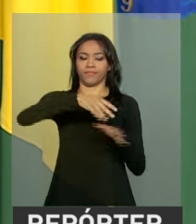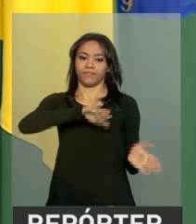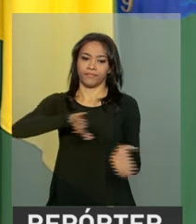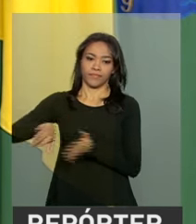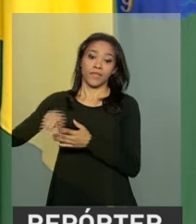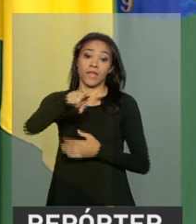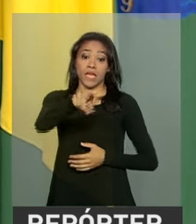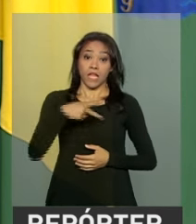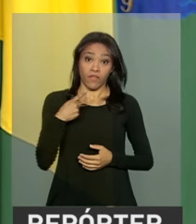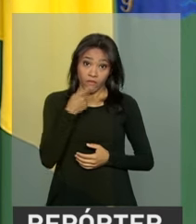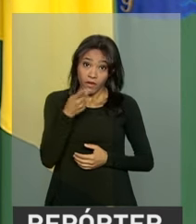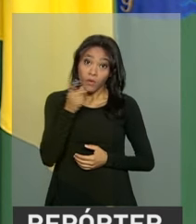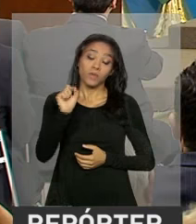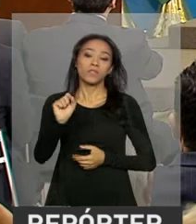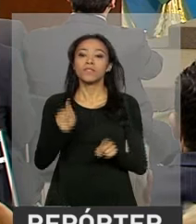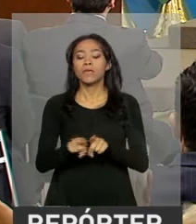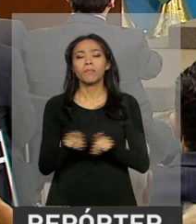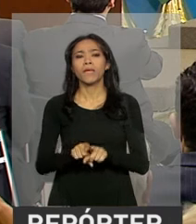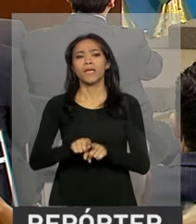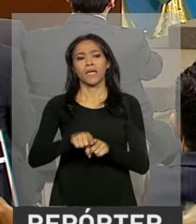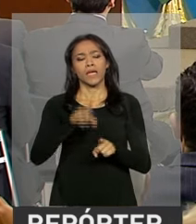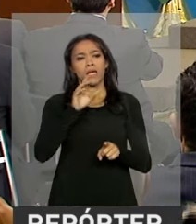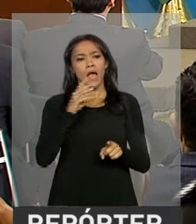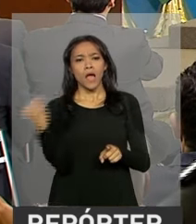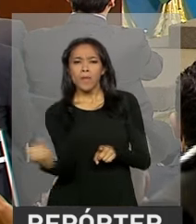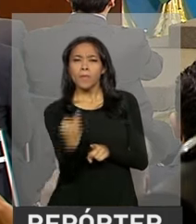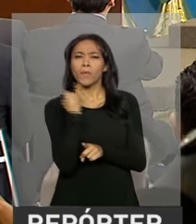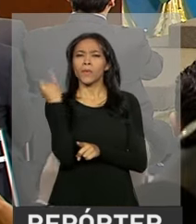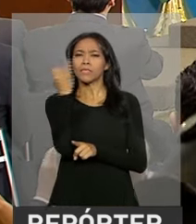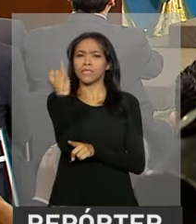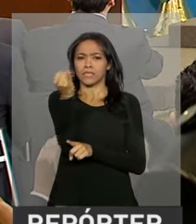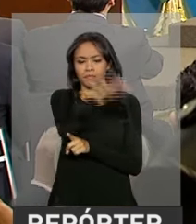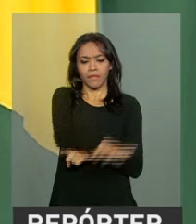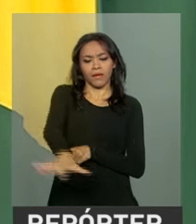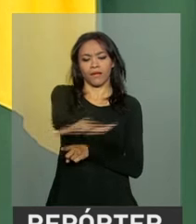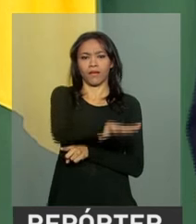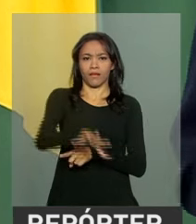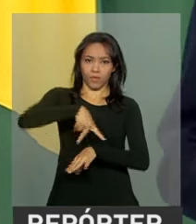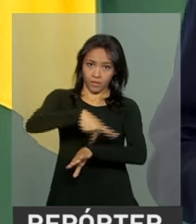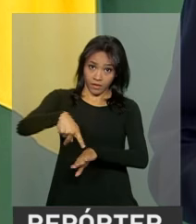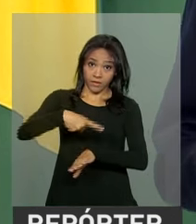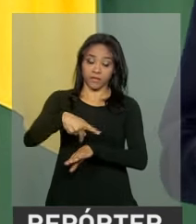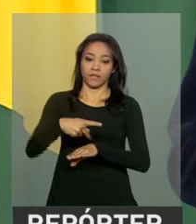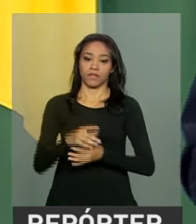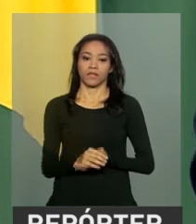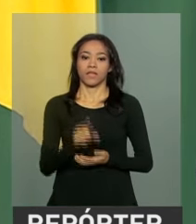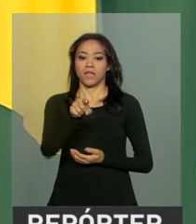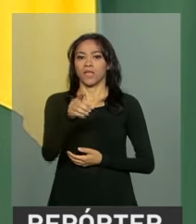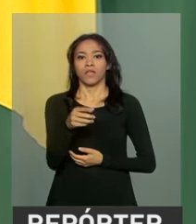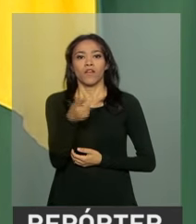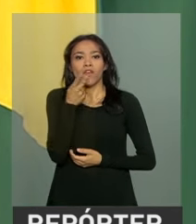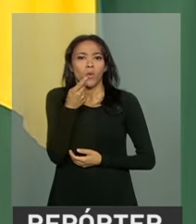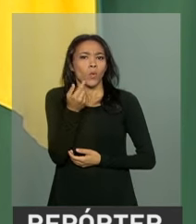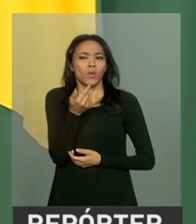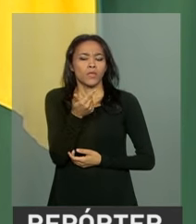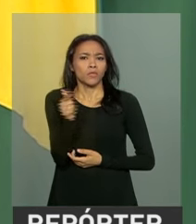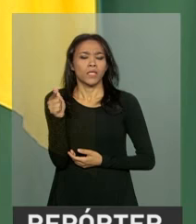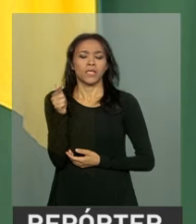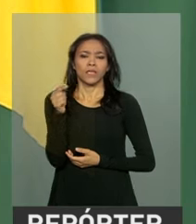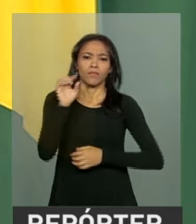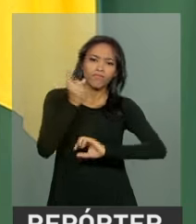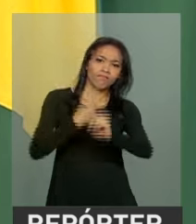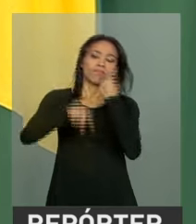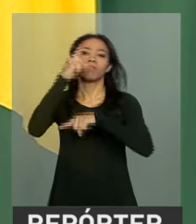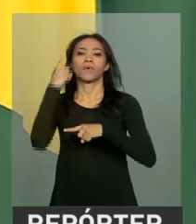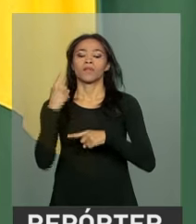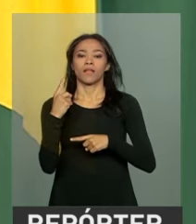exercício destacou aos representantes a força e a importância do setor para o país. Não há prosperidade possível